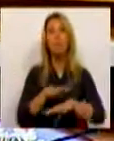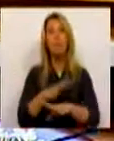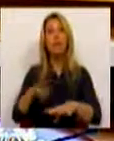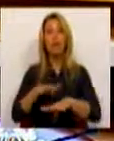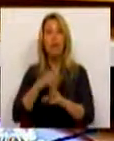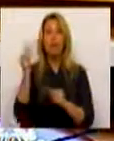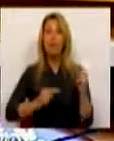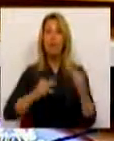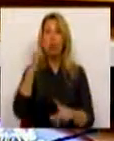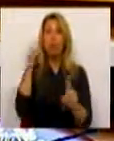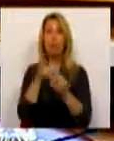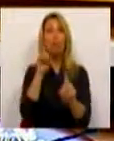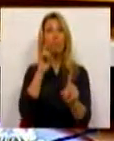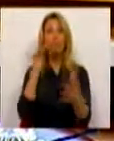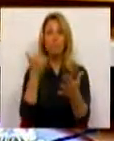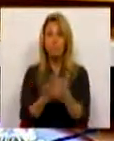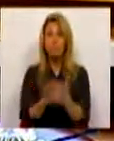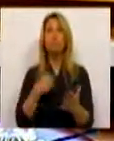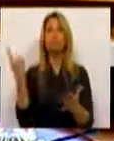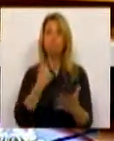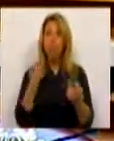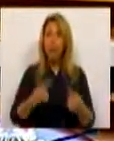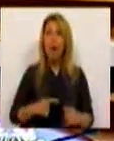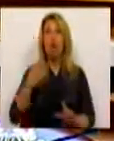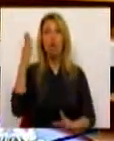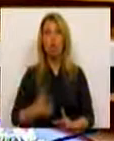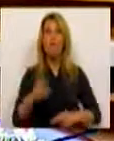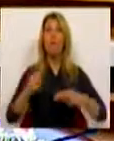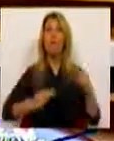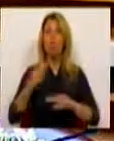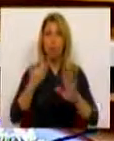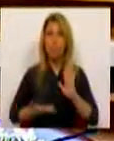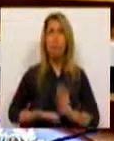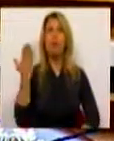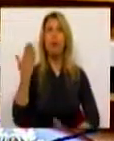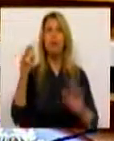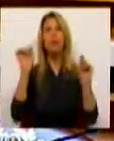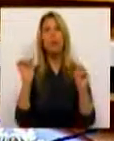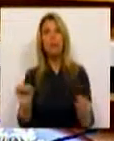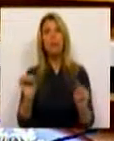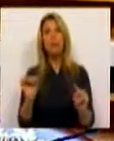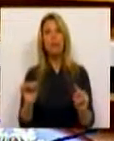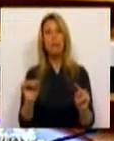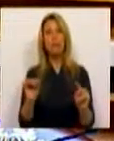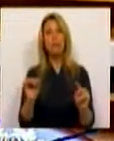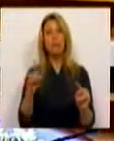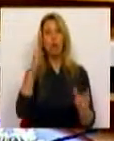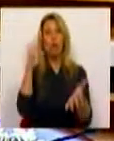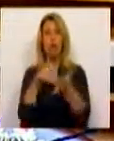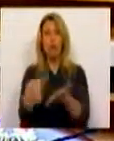fiscais, no sentido de assegurar que temos mais justiça fiscal para que este efeito de erosão da base